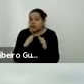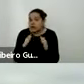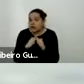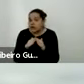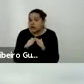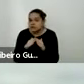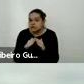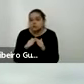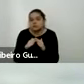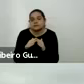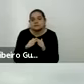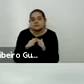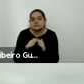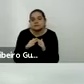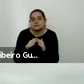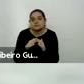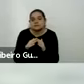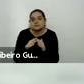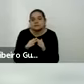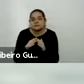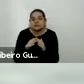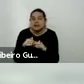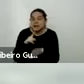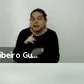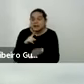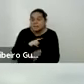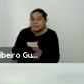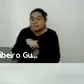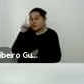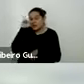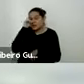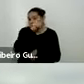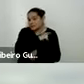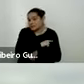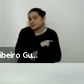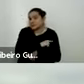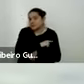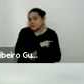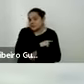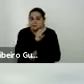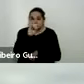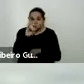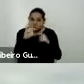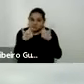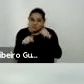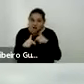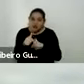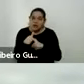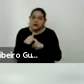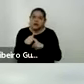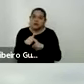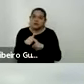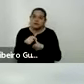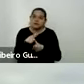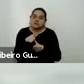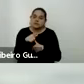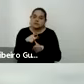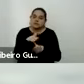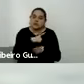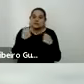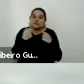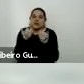daí fica bem complicado, porque se esse trabalho envolve a conversa,